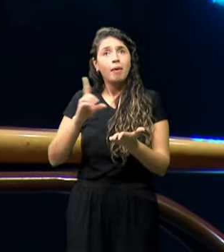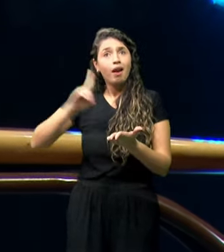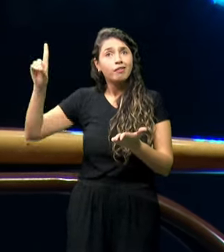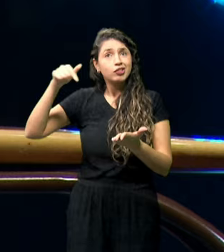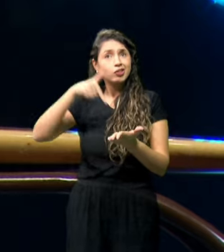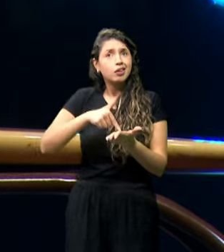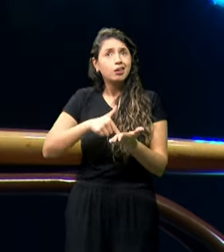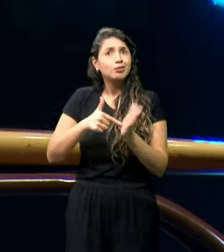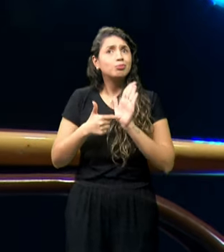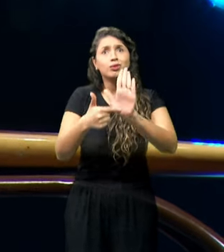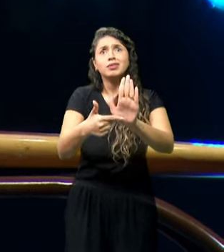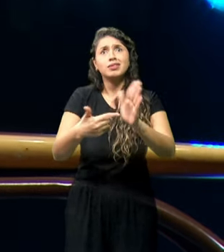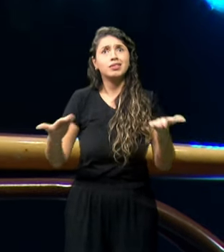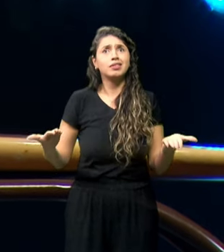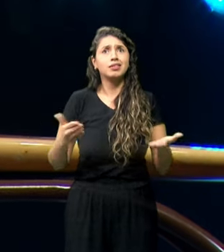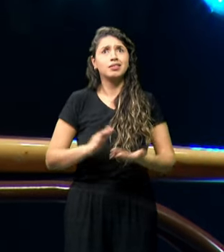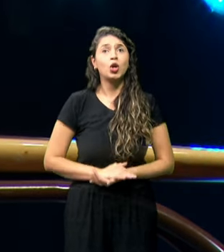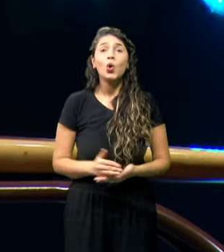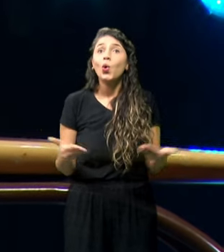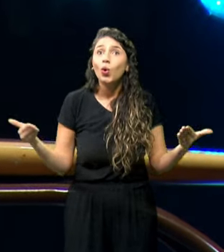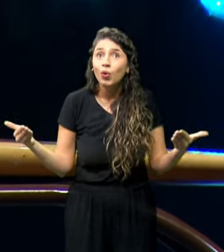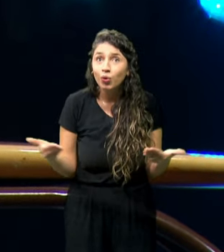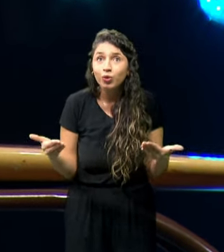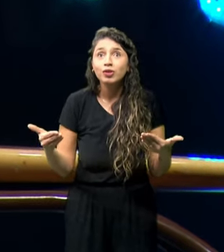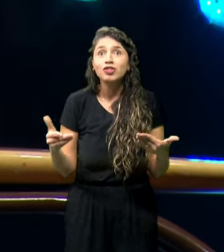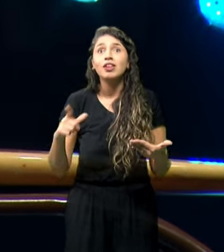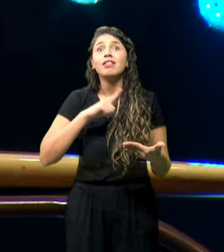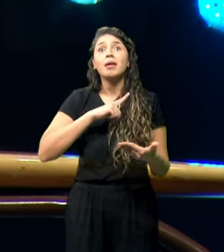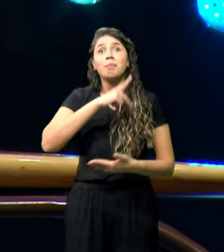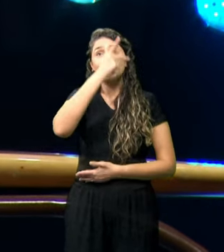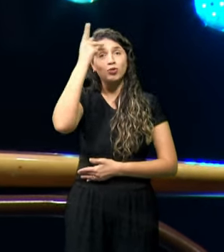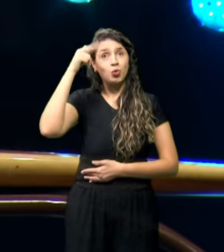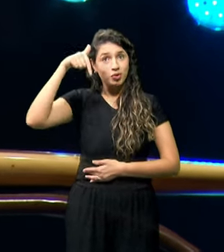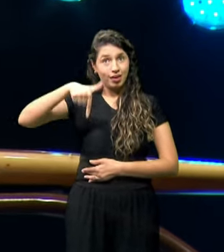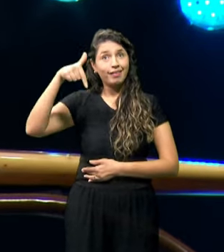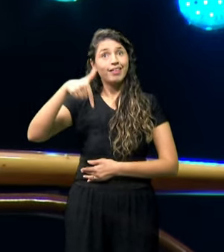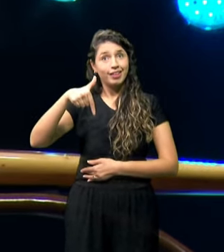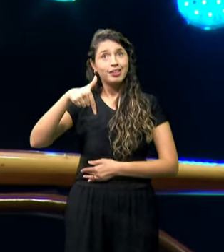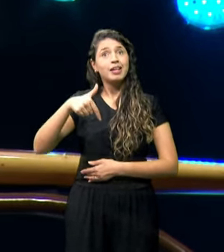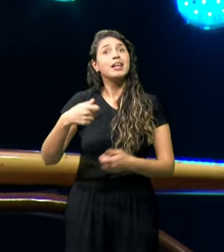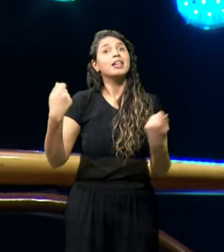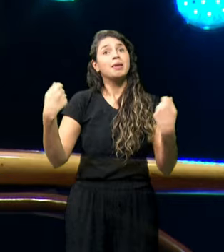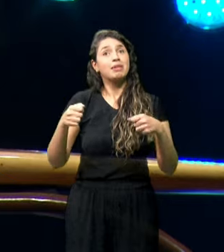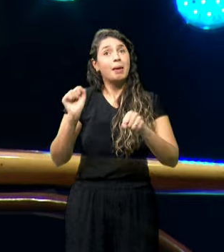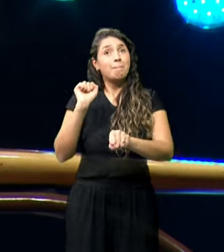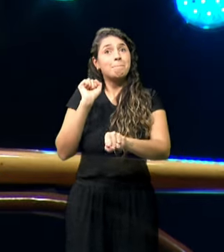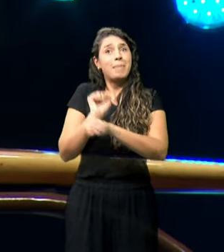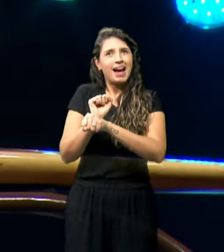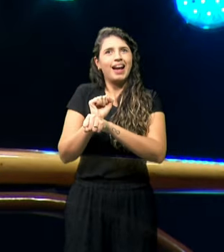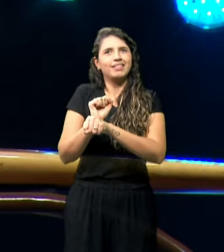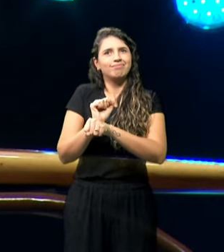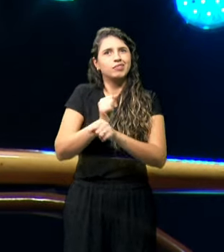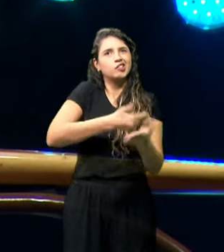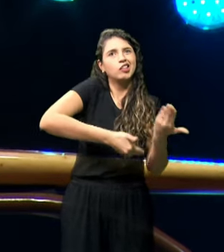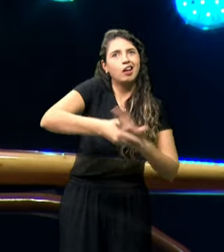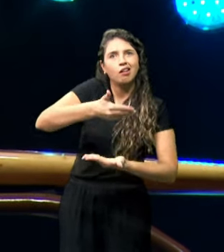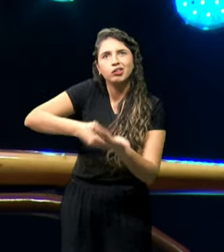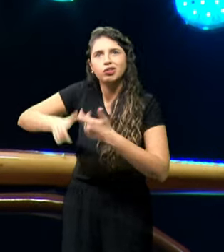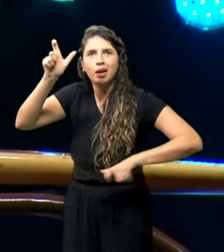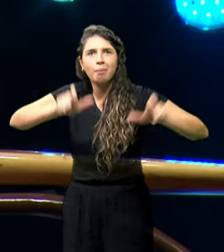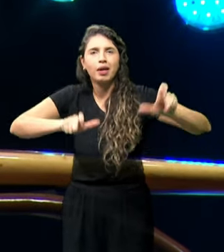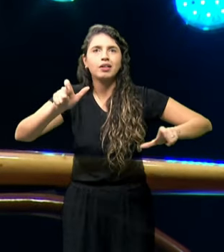nessa noite tem gente que tem que decidir romper alguns relacionamentos. E aqui essa noite tem gente que precisa construir